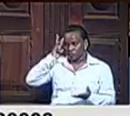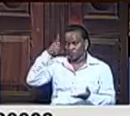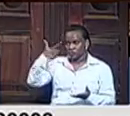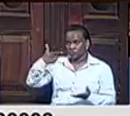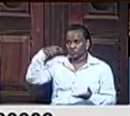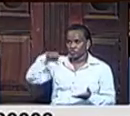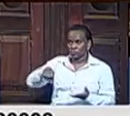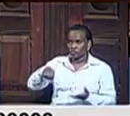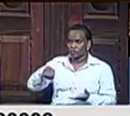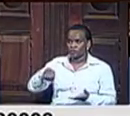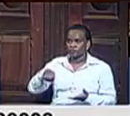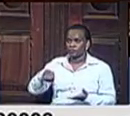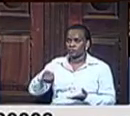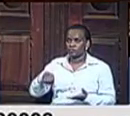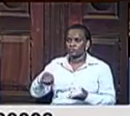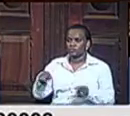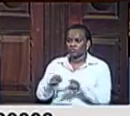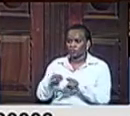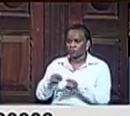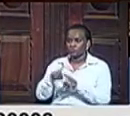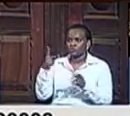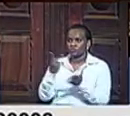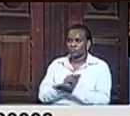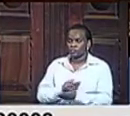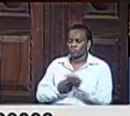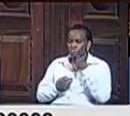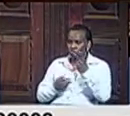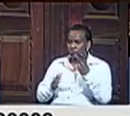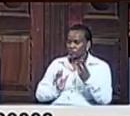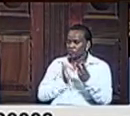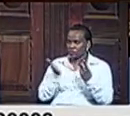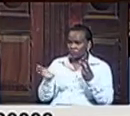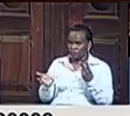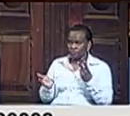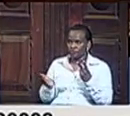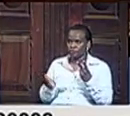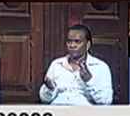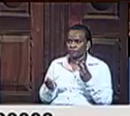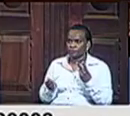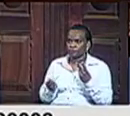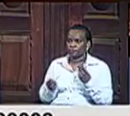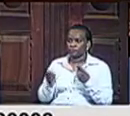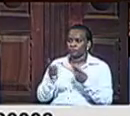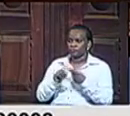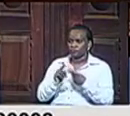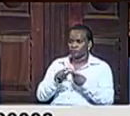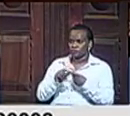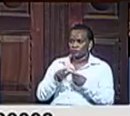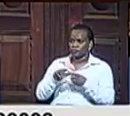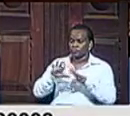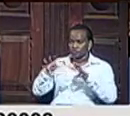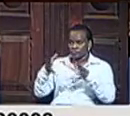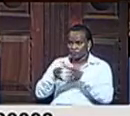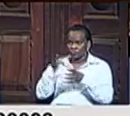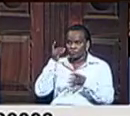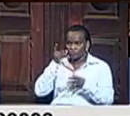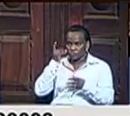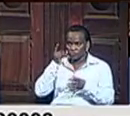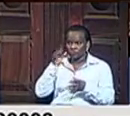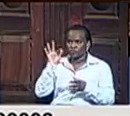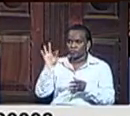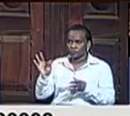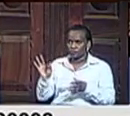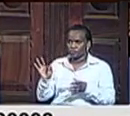29, foi marcada por 2 aberrações. A da Câmara Federal,